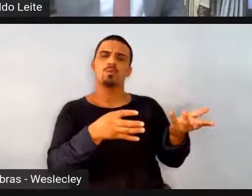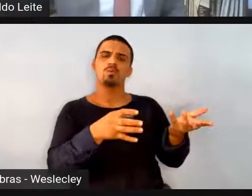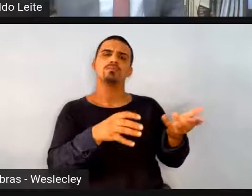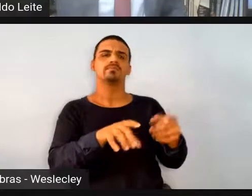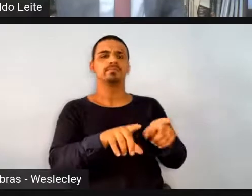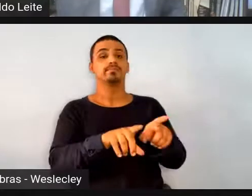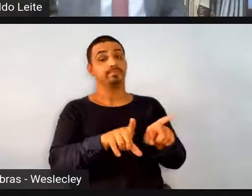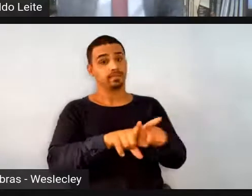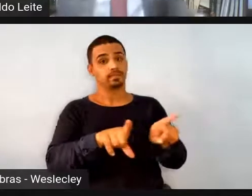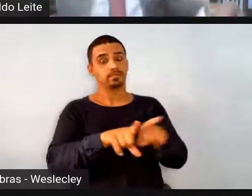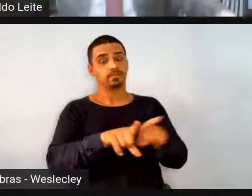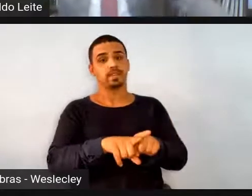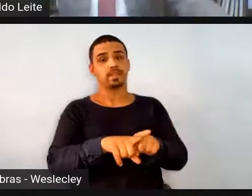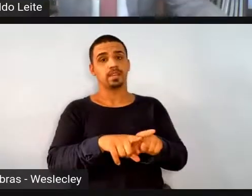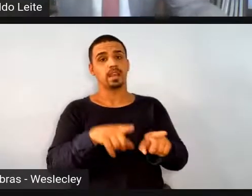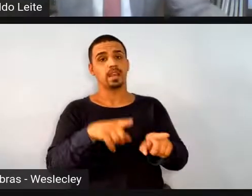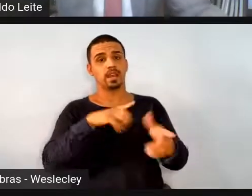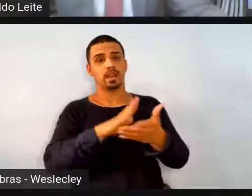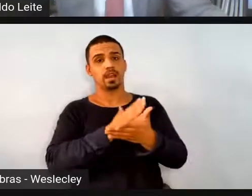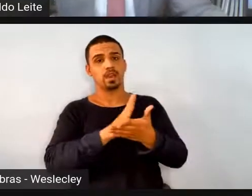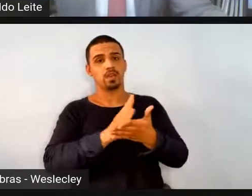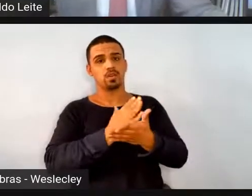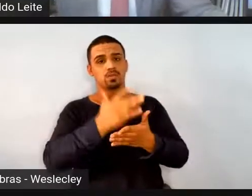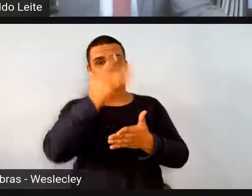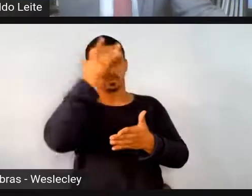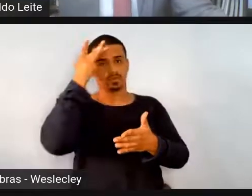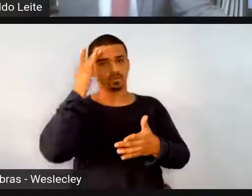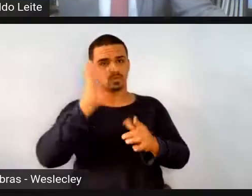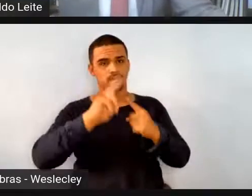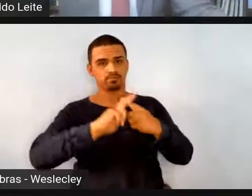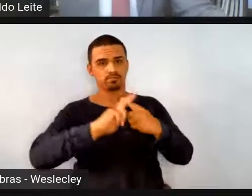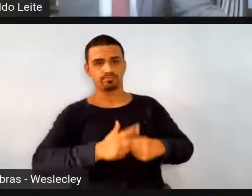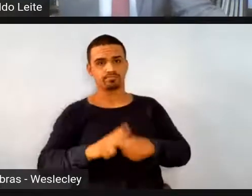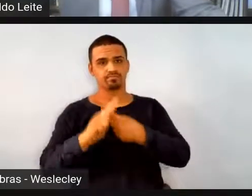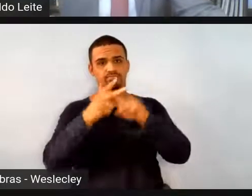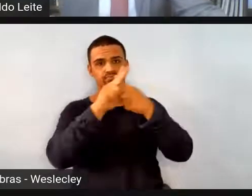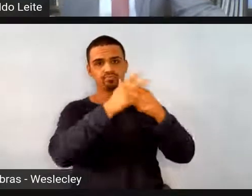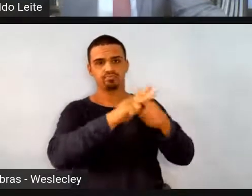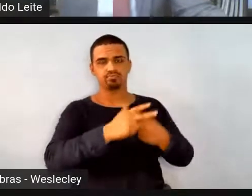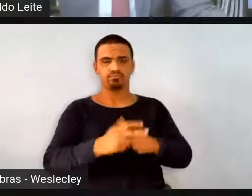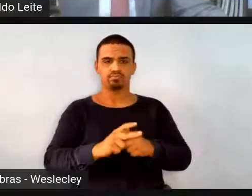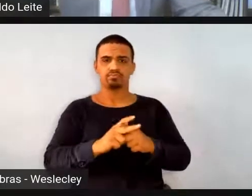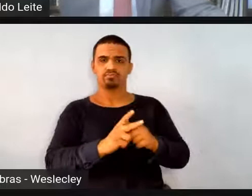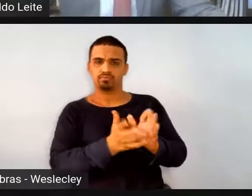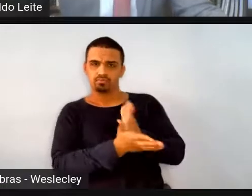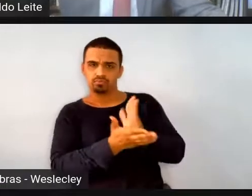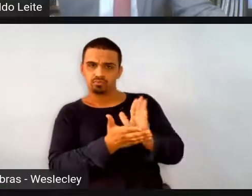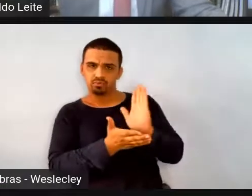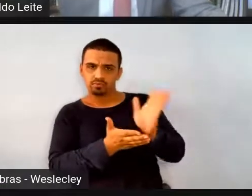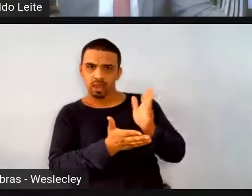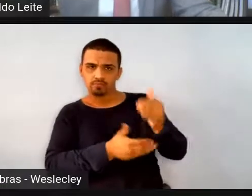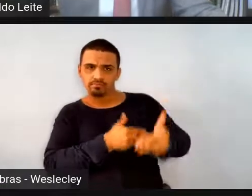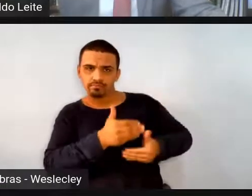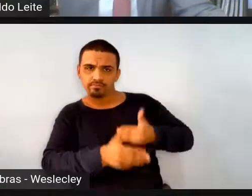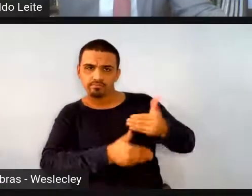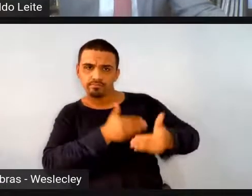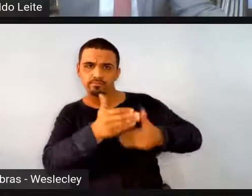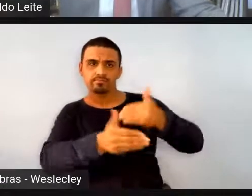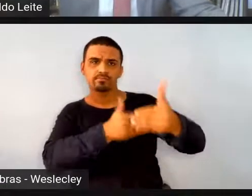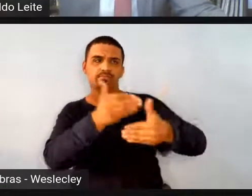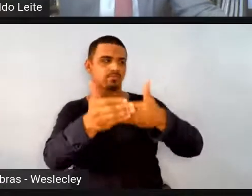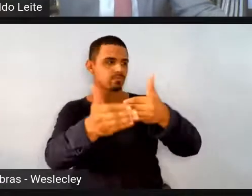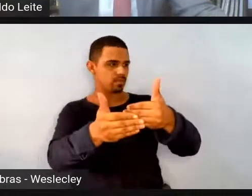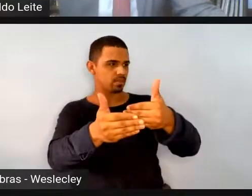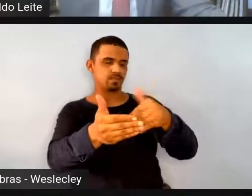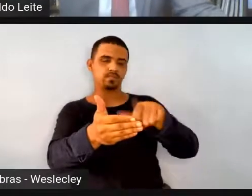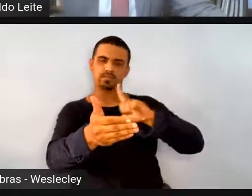ainda, embora alguns ajustes feitos, eles representem um avanço, na verdade, nós ainda temos algo a fazer